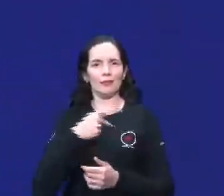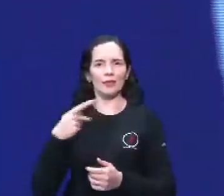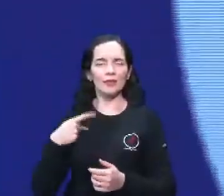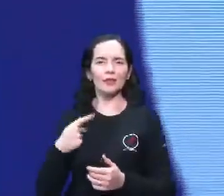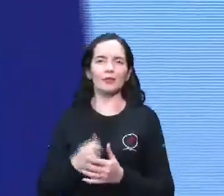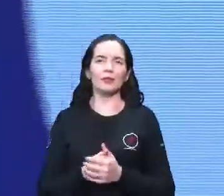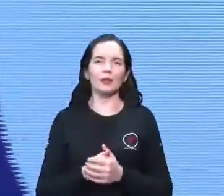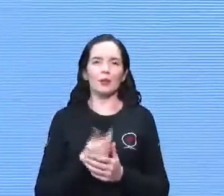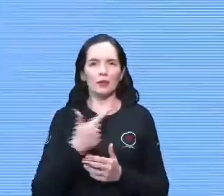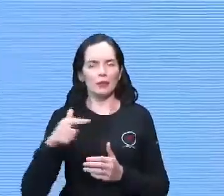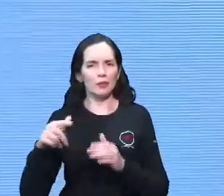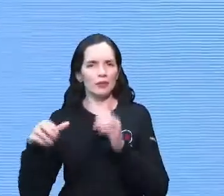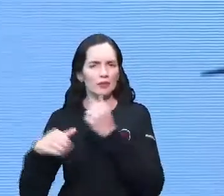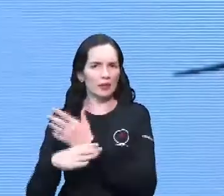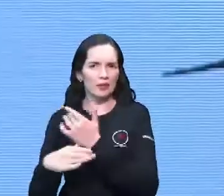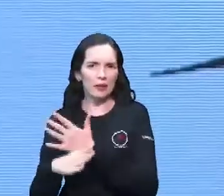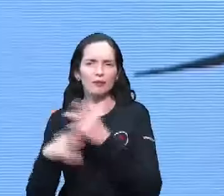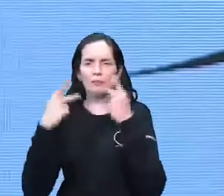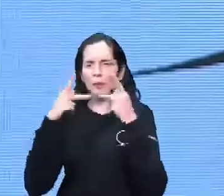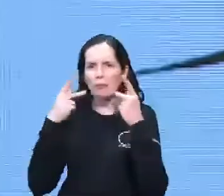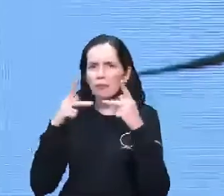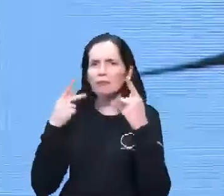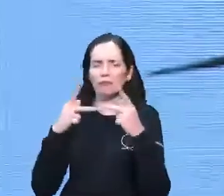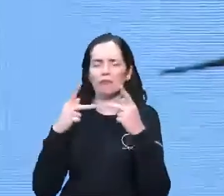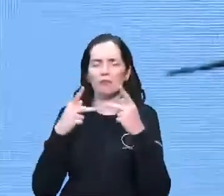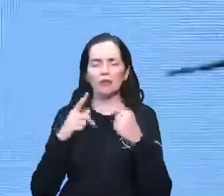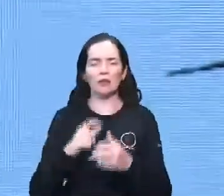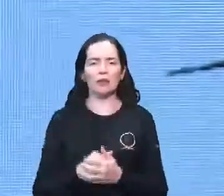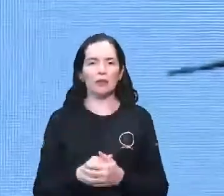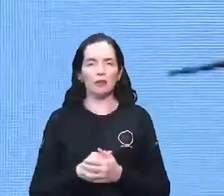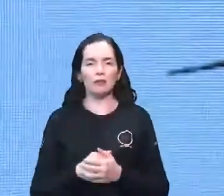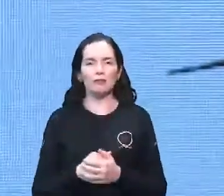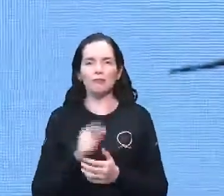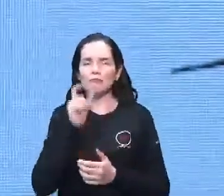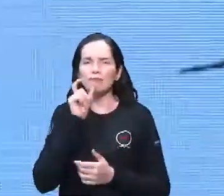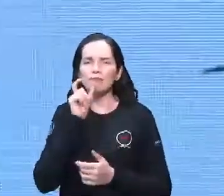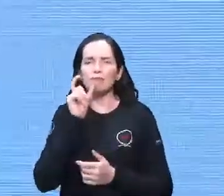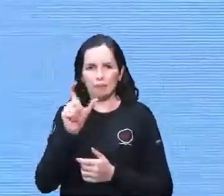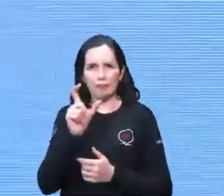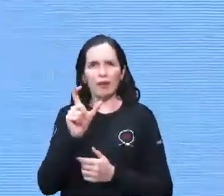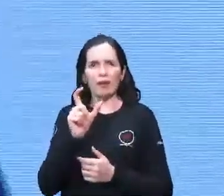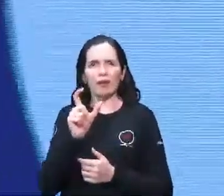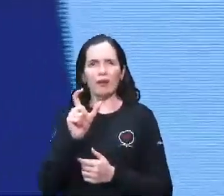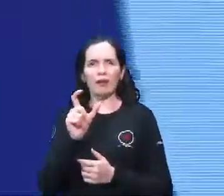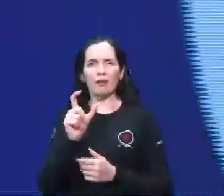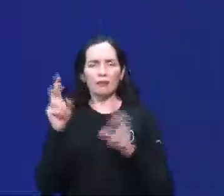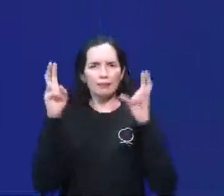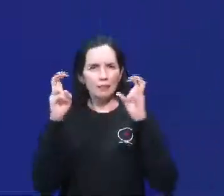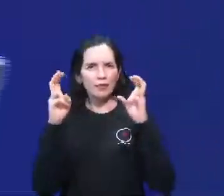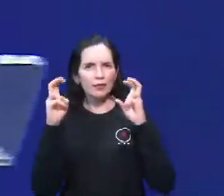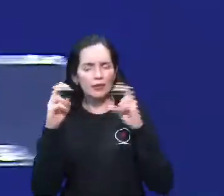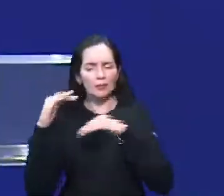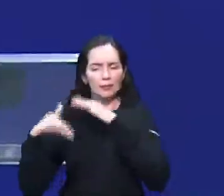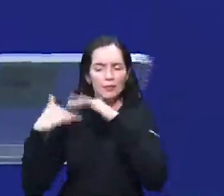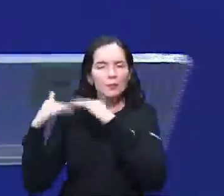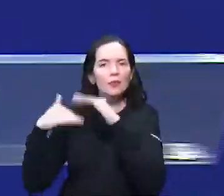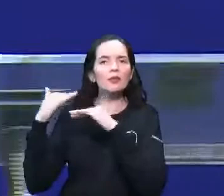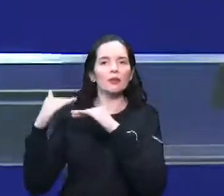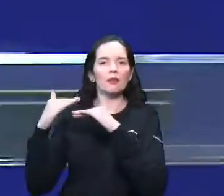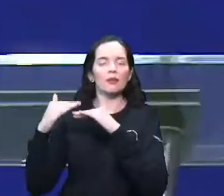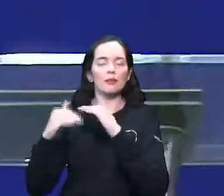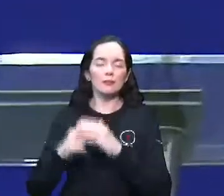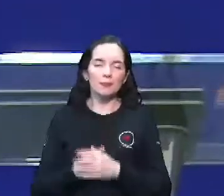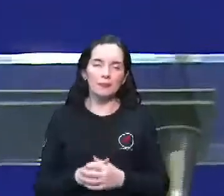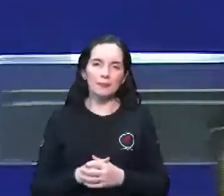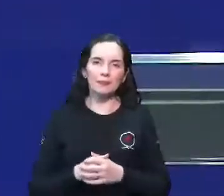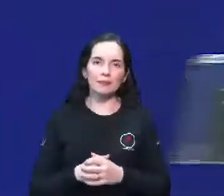e quando eu ministrava, eu tinha palavras de que falava desse assunto, prosperidade. Teve uma vez